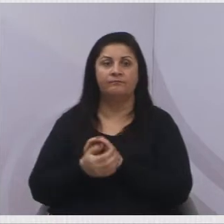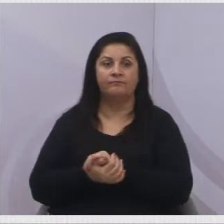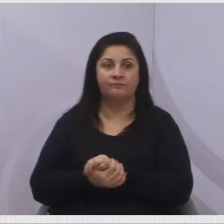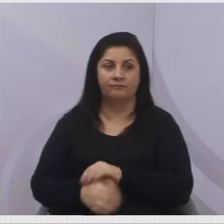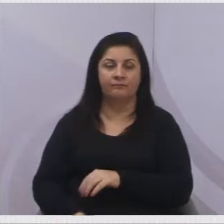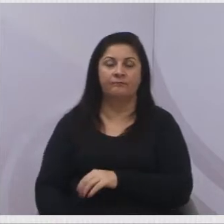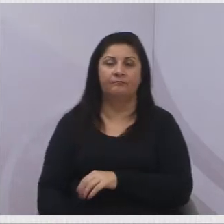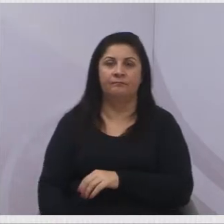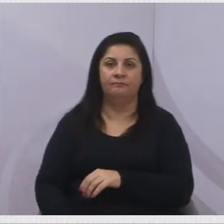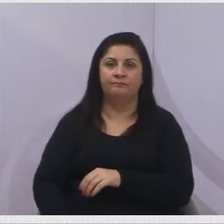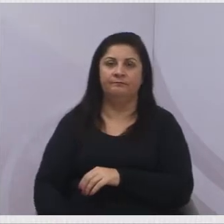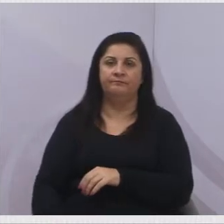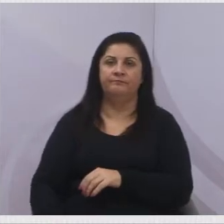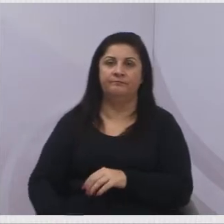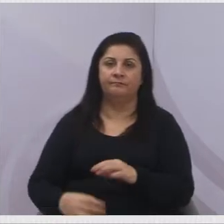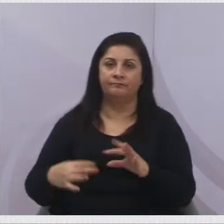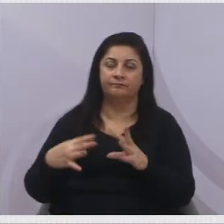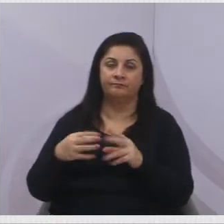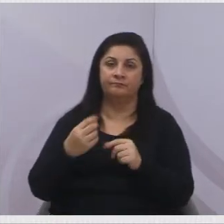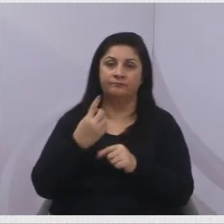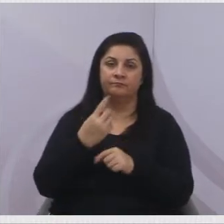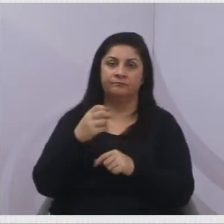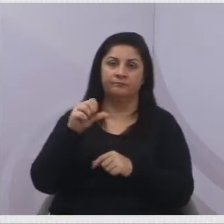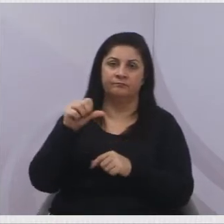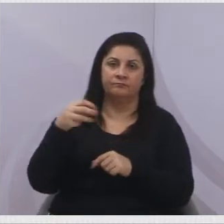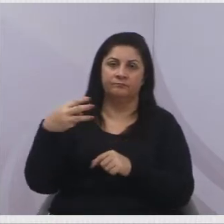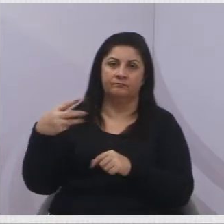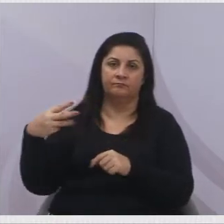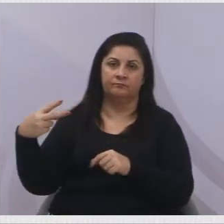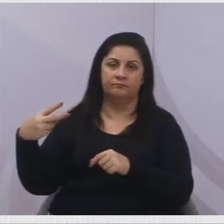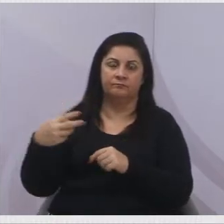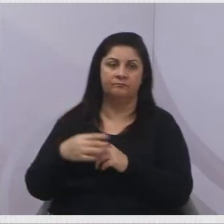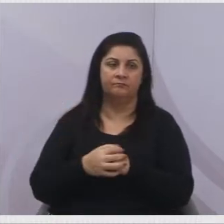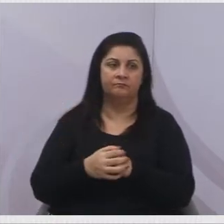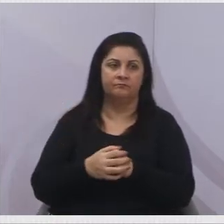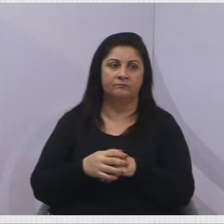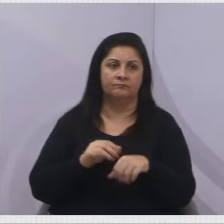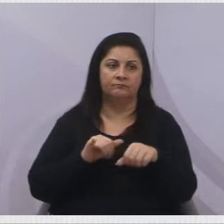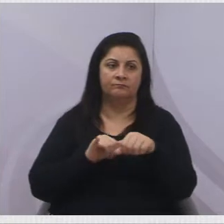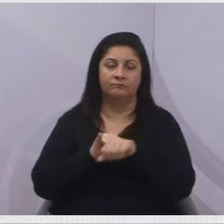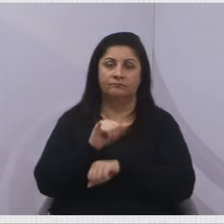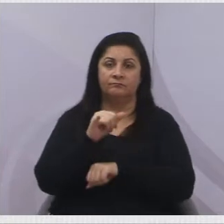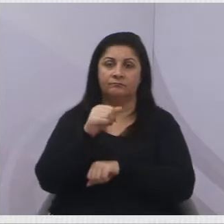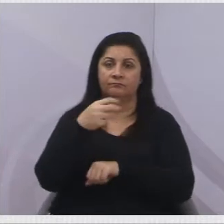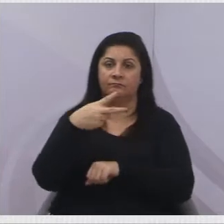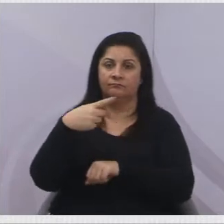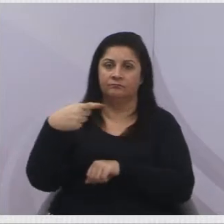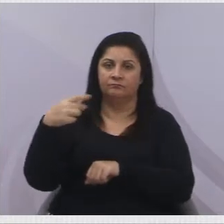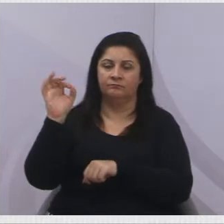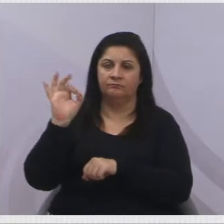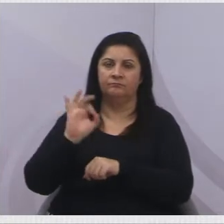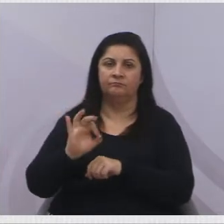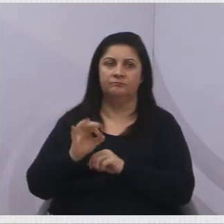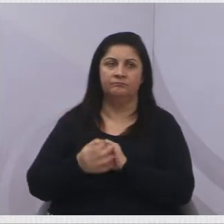ofertamos 1.932, então um absenteísmo de 21%.